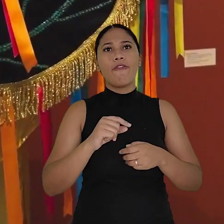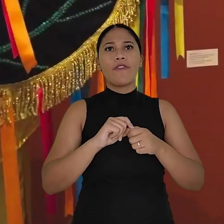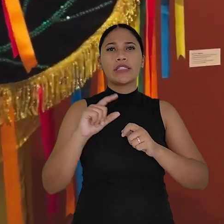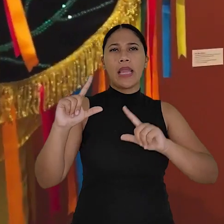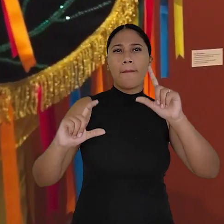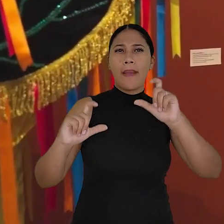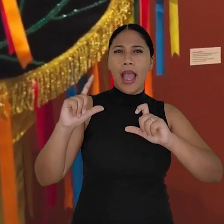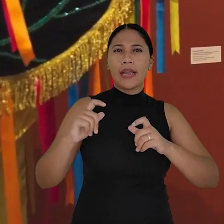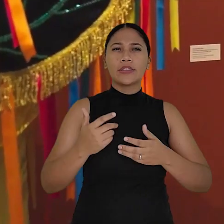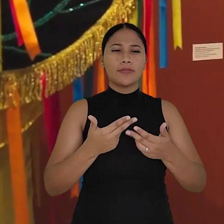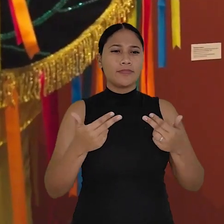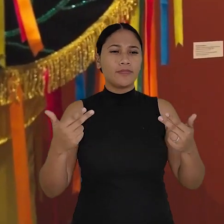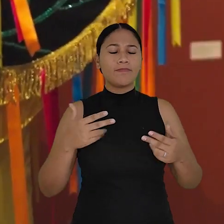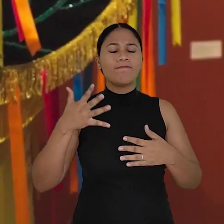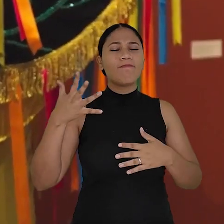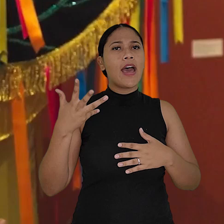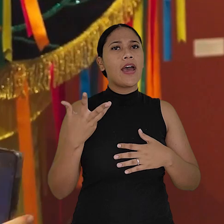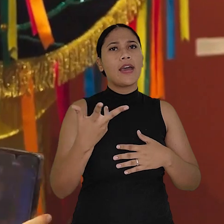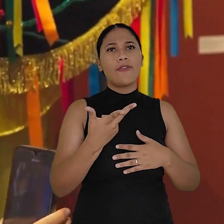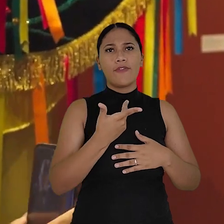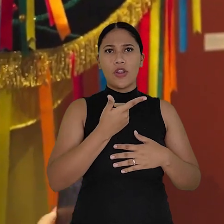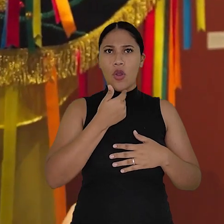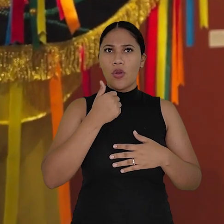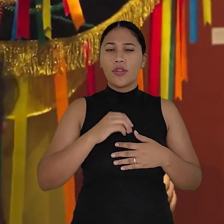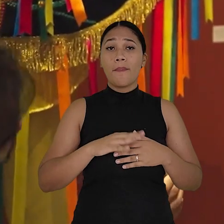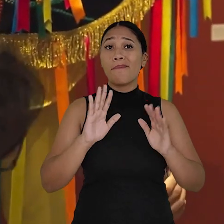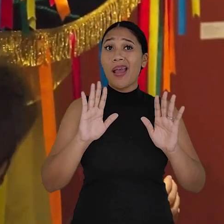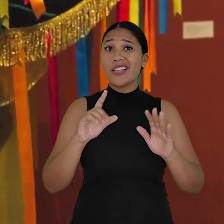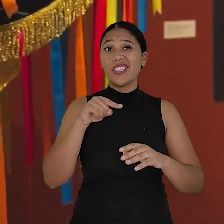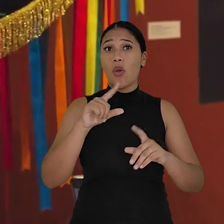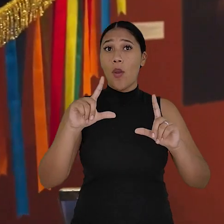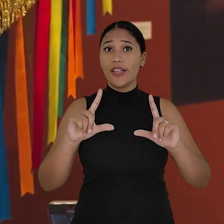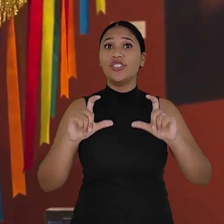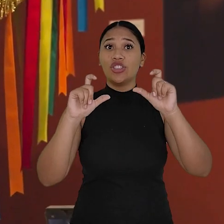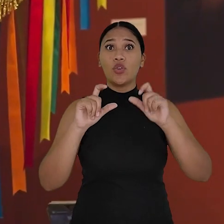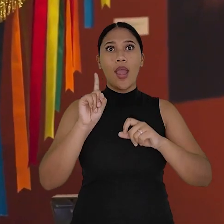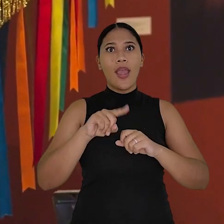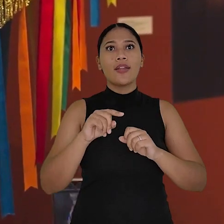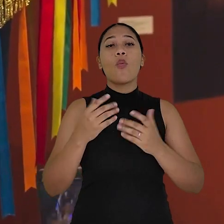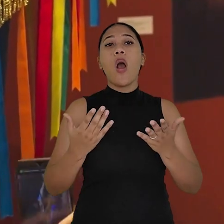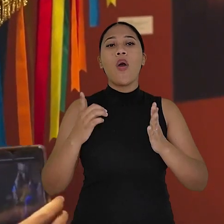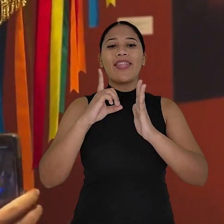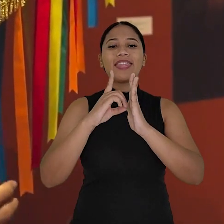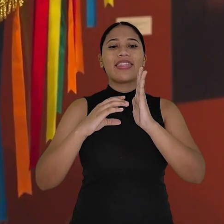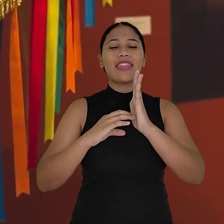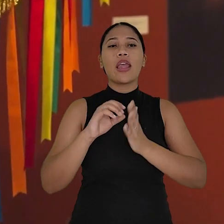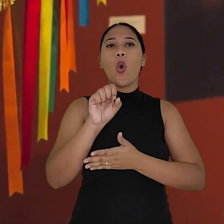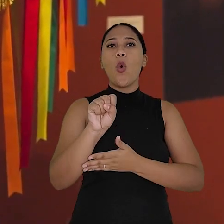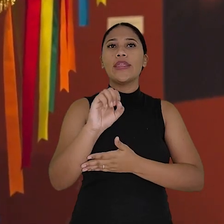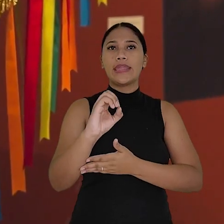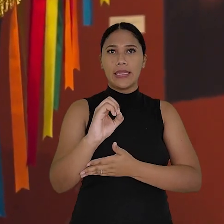essa imagem aqui excepcional, né? Mas isso aqui é um registro dos anos